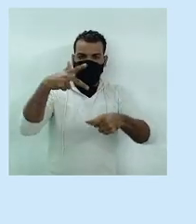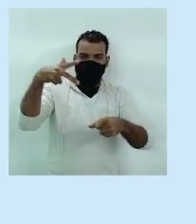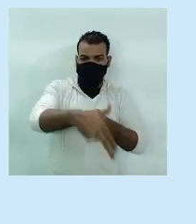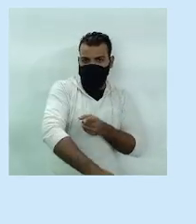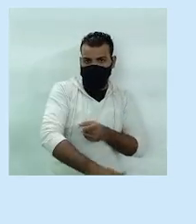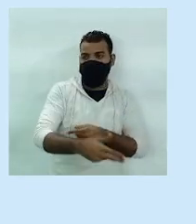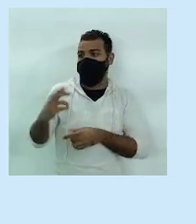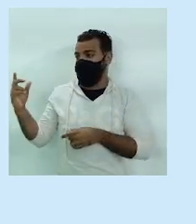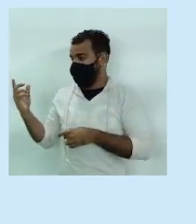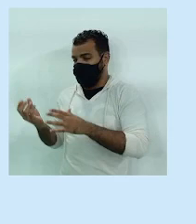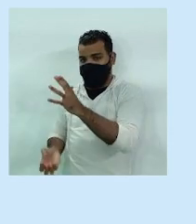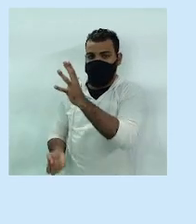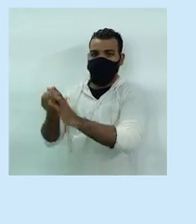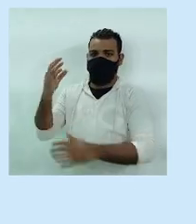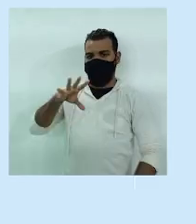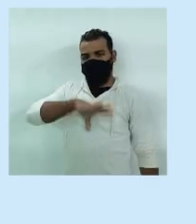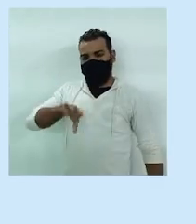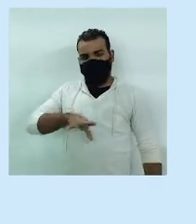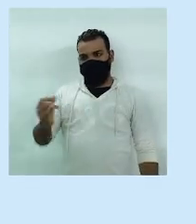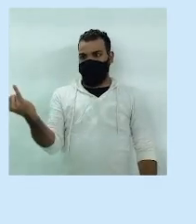língua portuguesa.